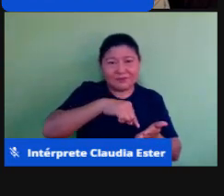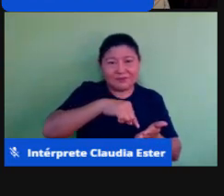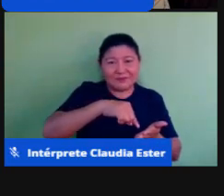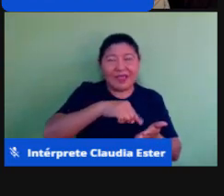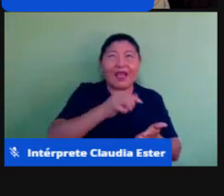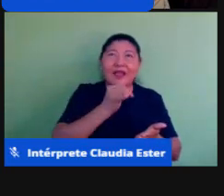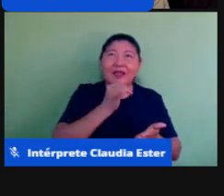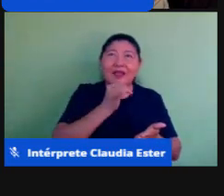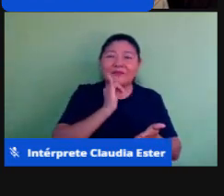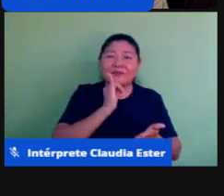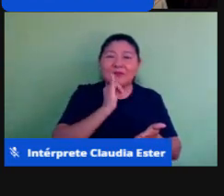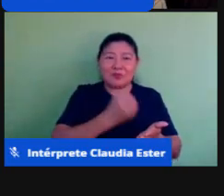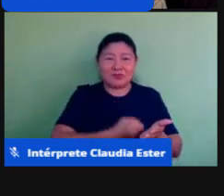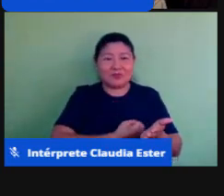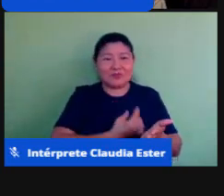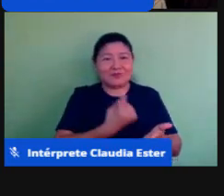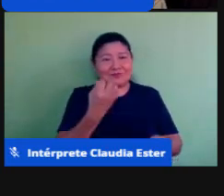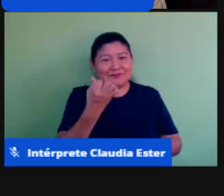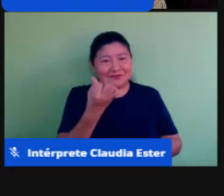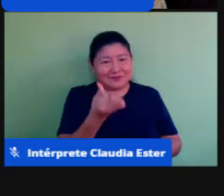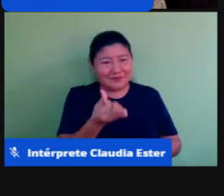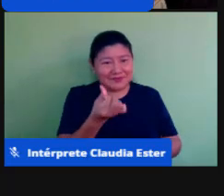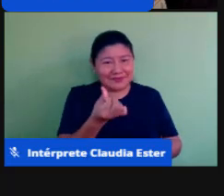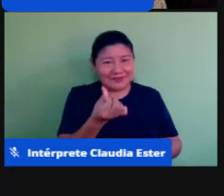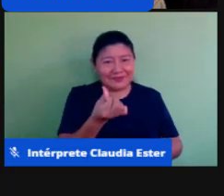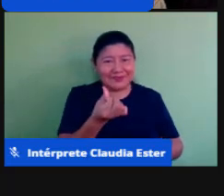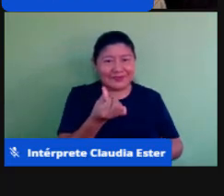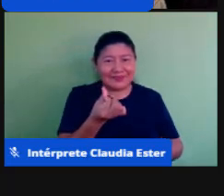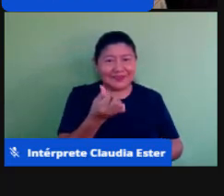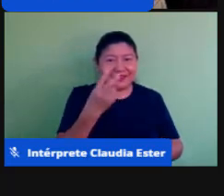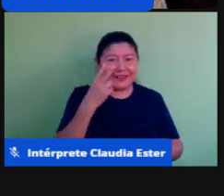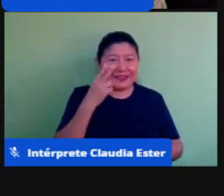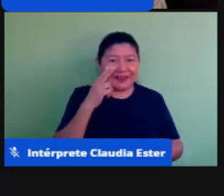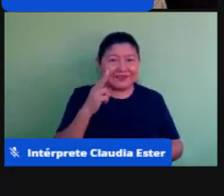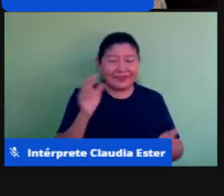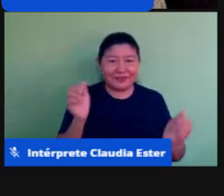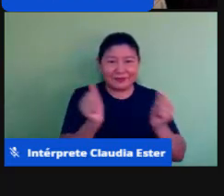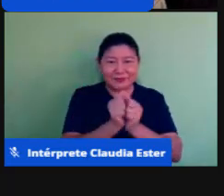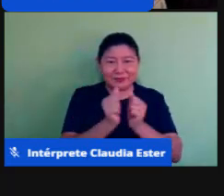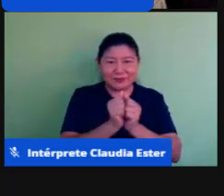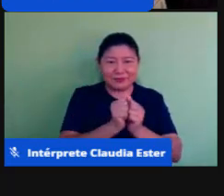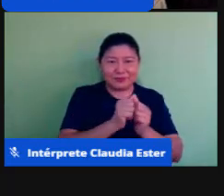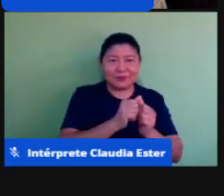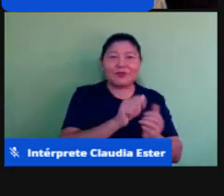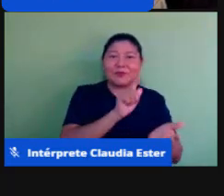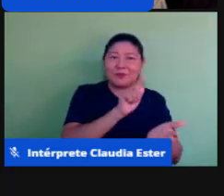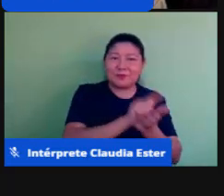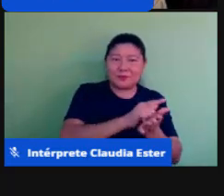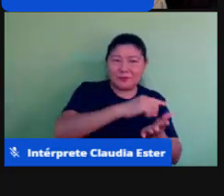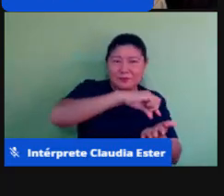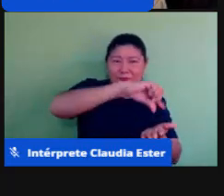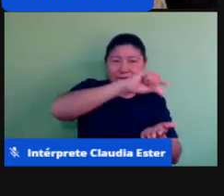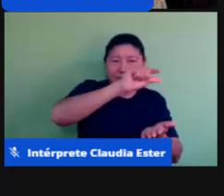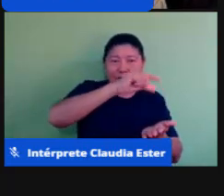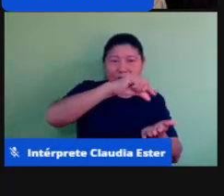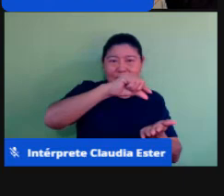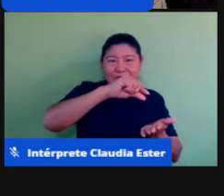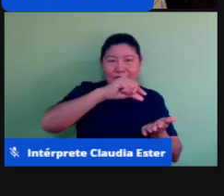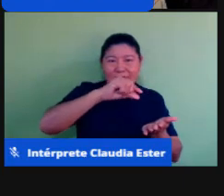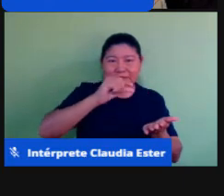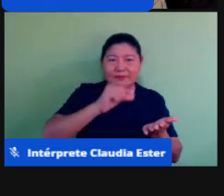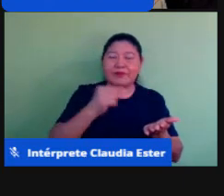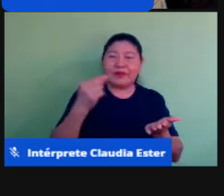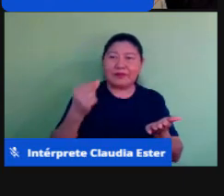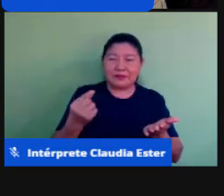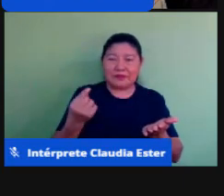exemplo, parou no número 6. Ele vai estar com a trilha, ele começa aqui do número 1, vai até o número 6. Ele já vai estar